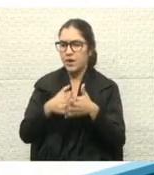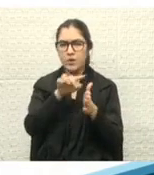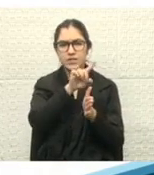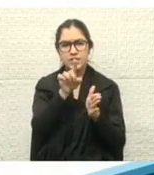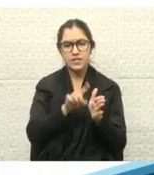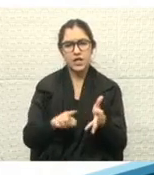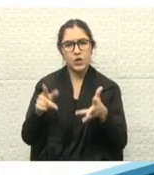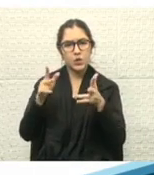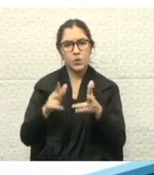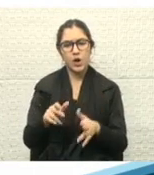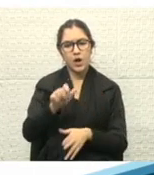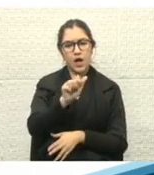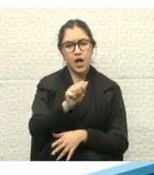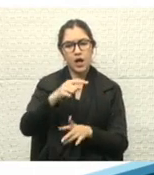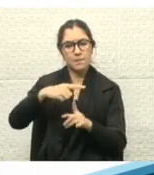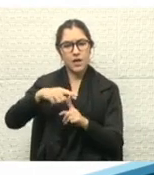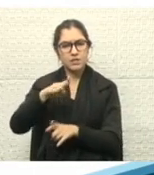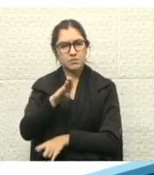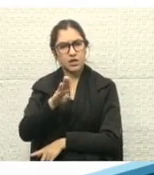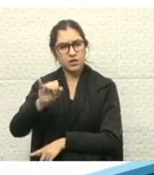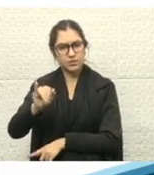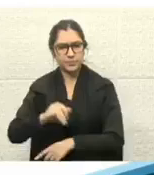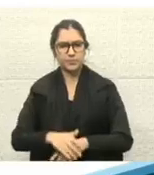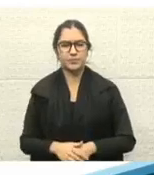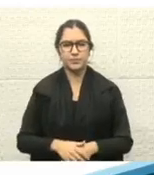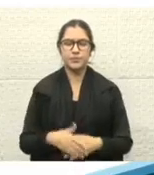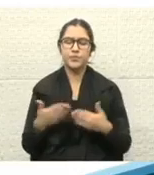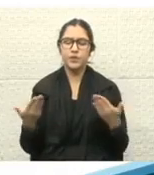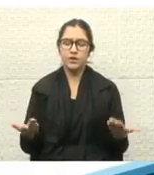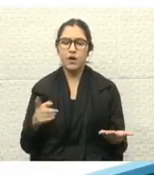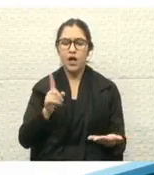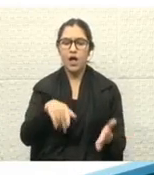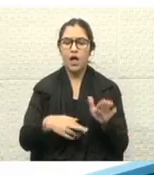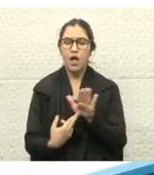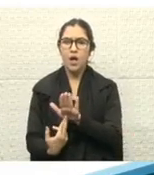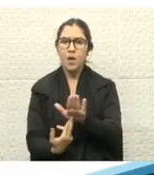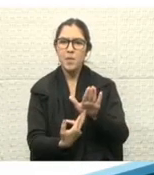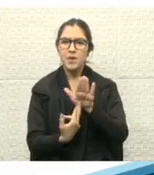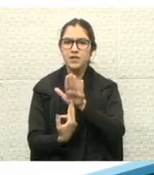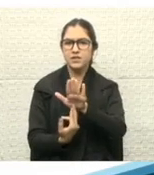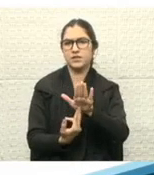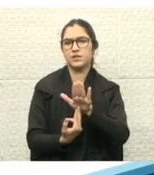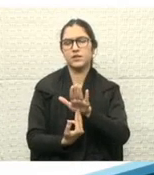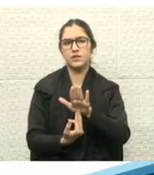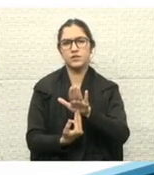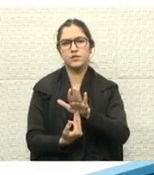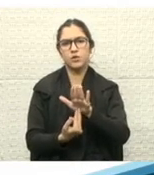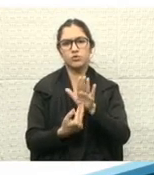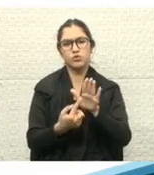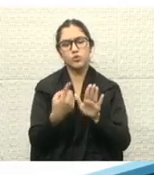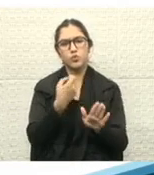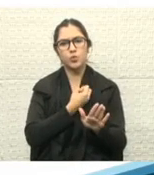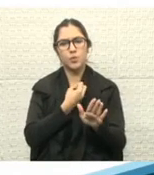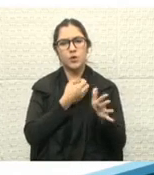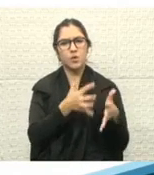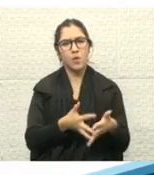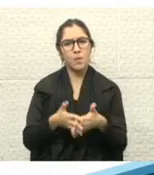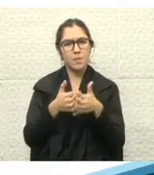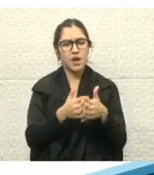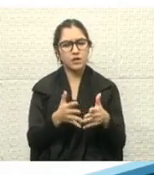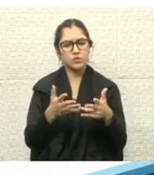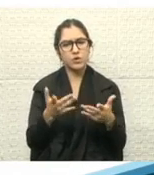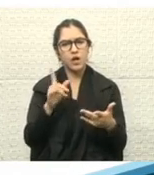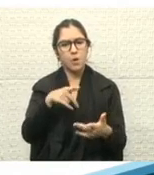Z igual a A mais BI. Então, essa representação de um número complexo como